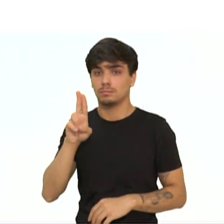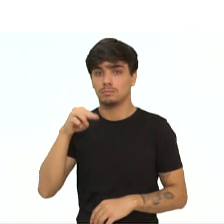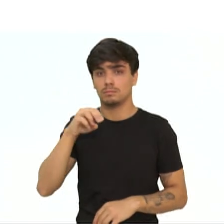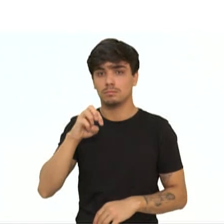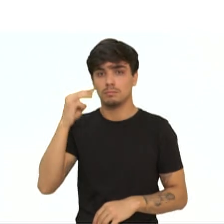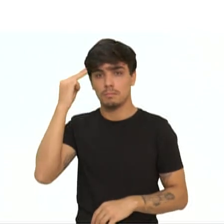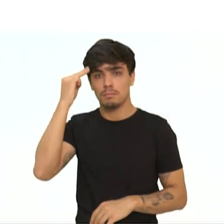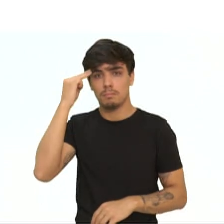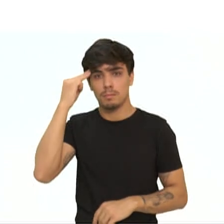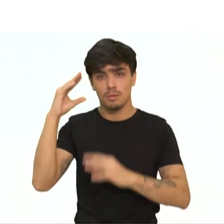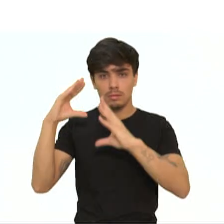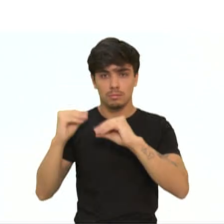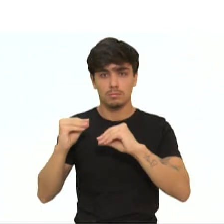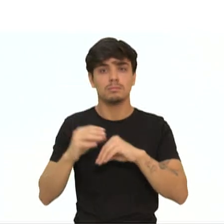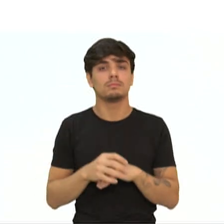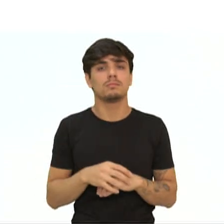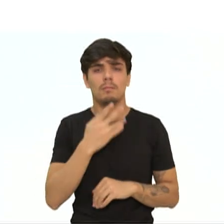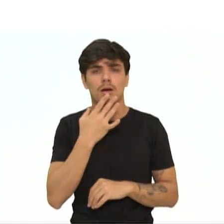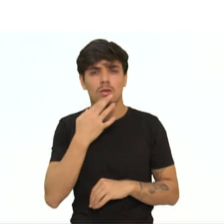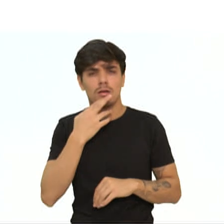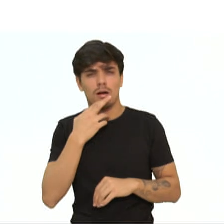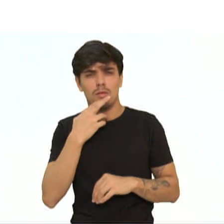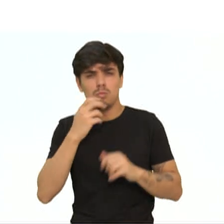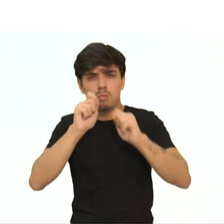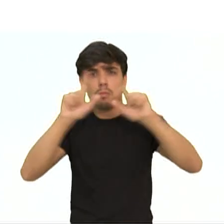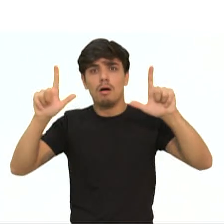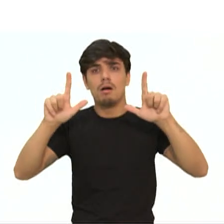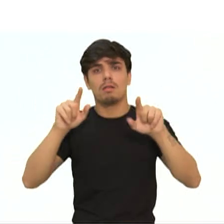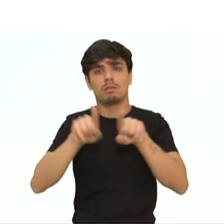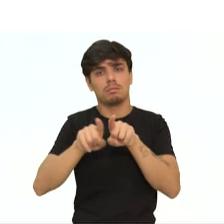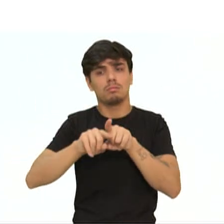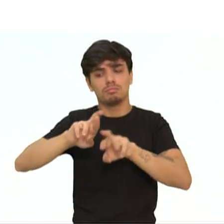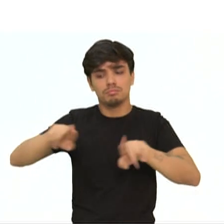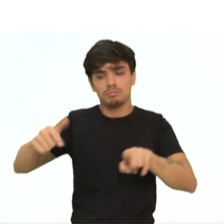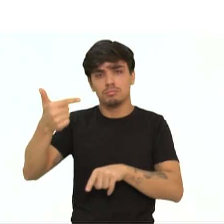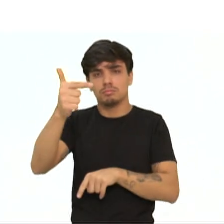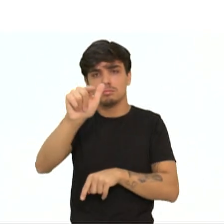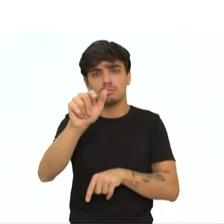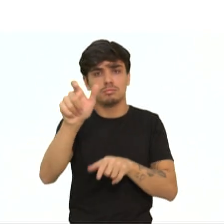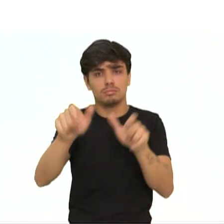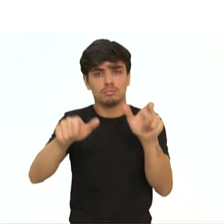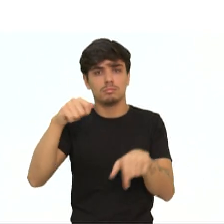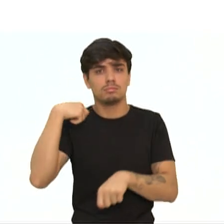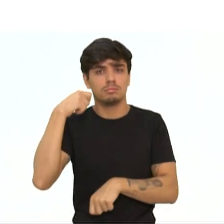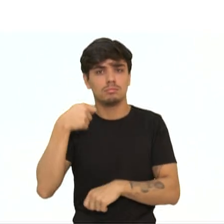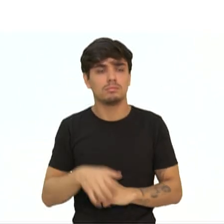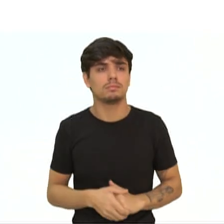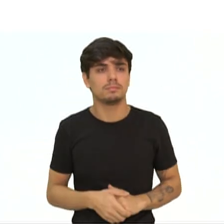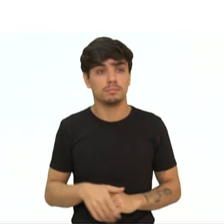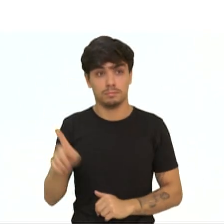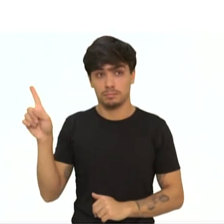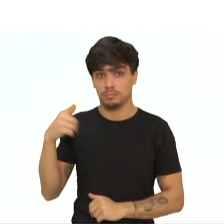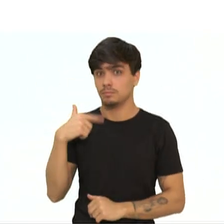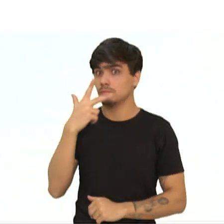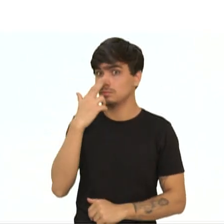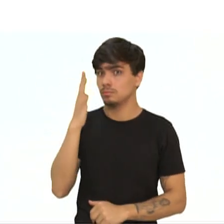governo da época, fazer críticas. Então, vai ter muita obra que vai ter uma cor vermelha bem forte. Vai